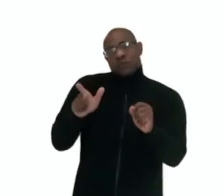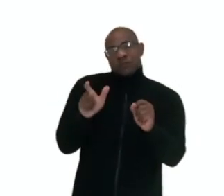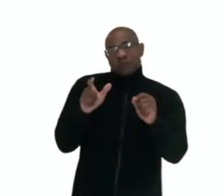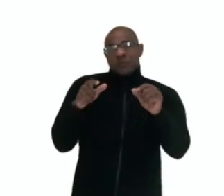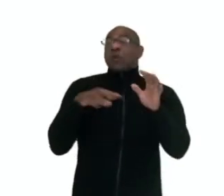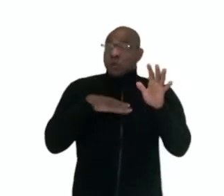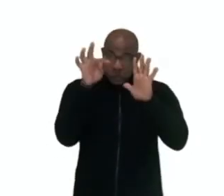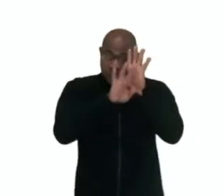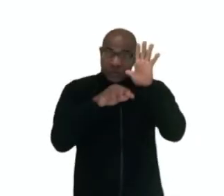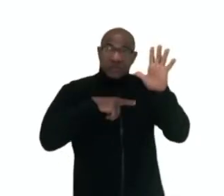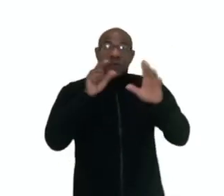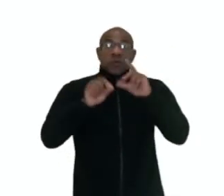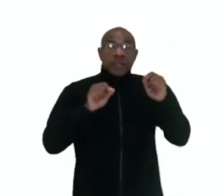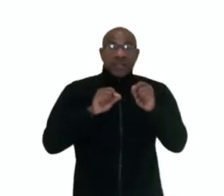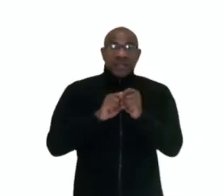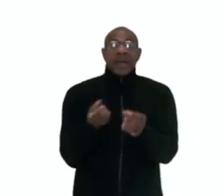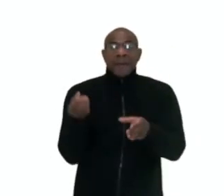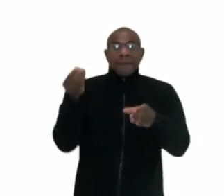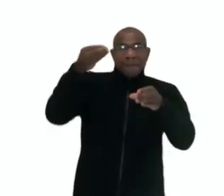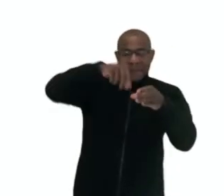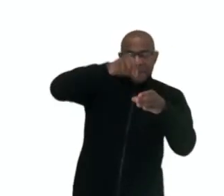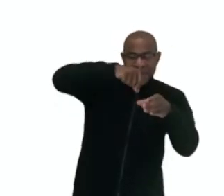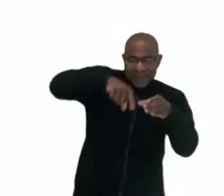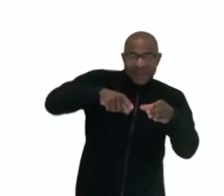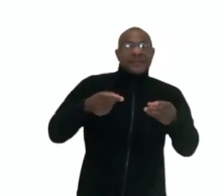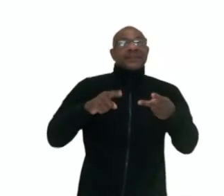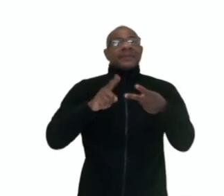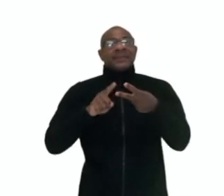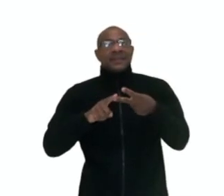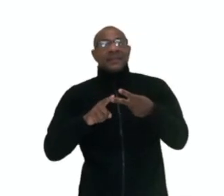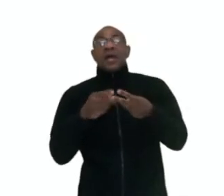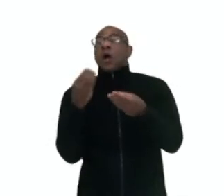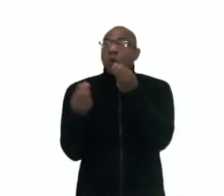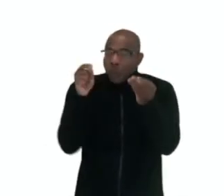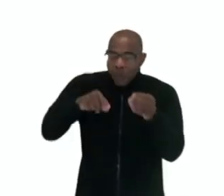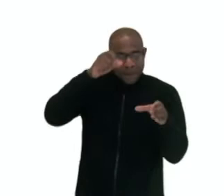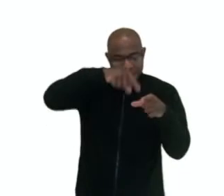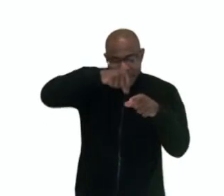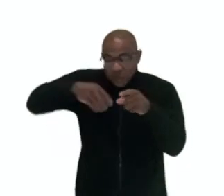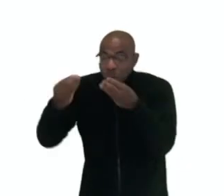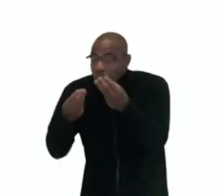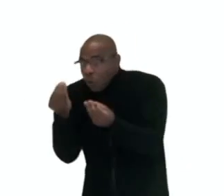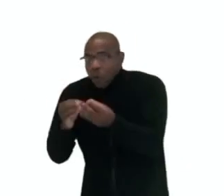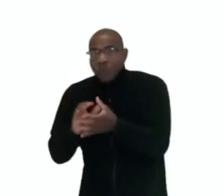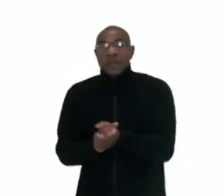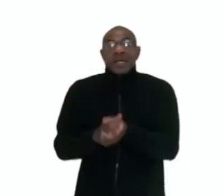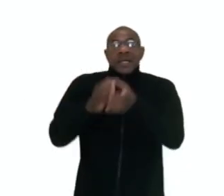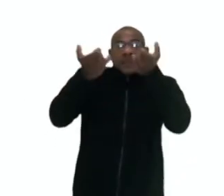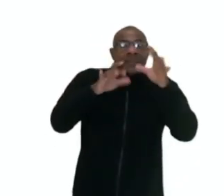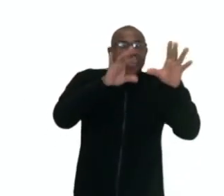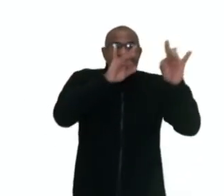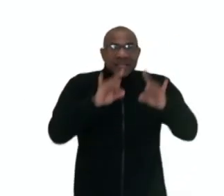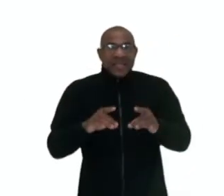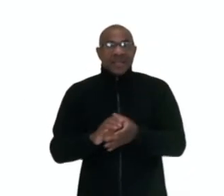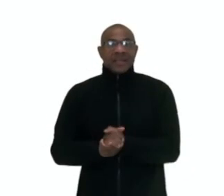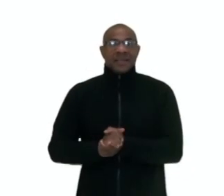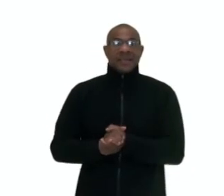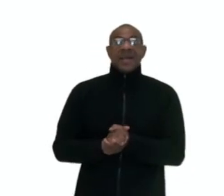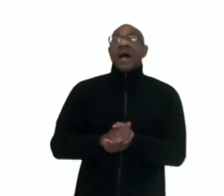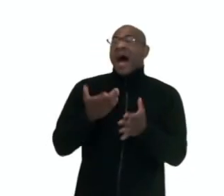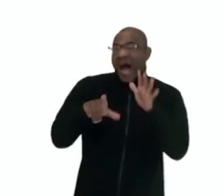partes, né, a implantação, como que é o plantio, aqui ele descreve a